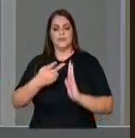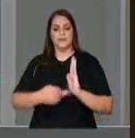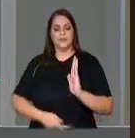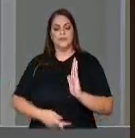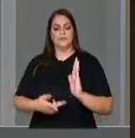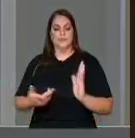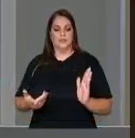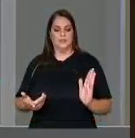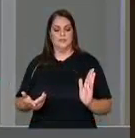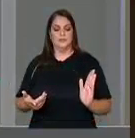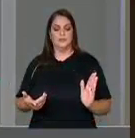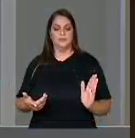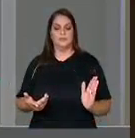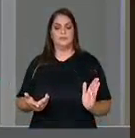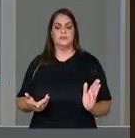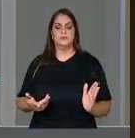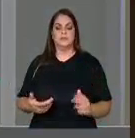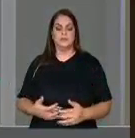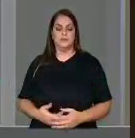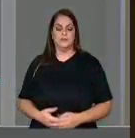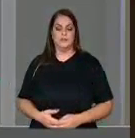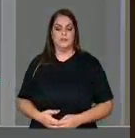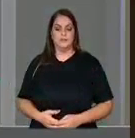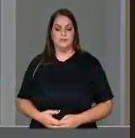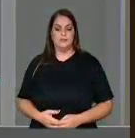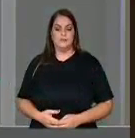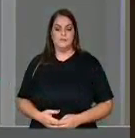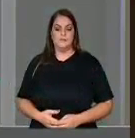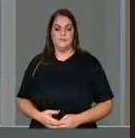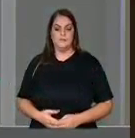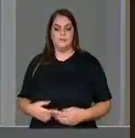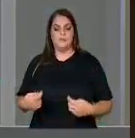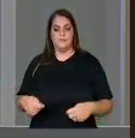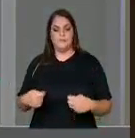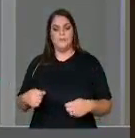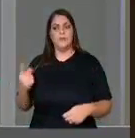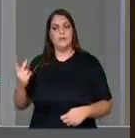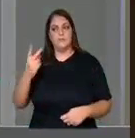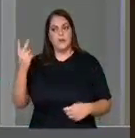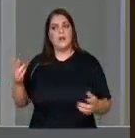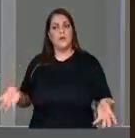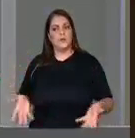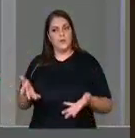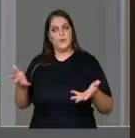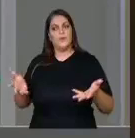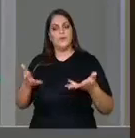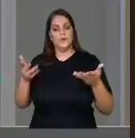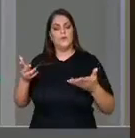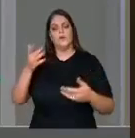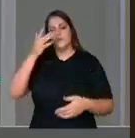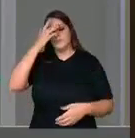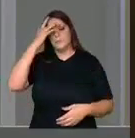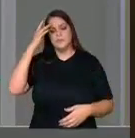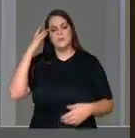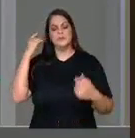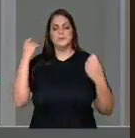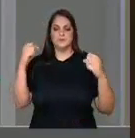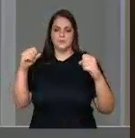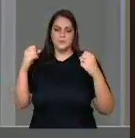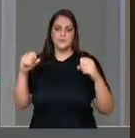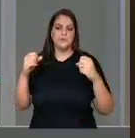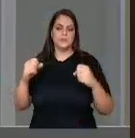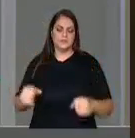com isso. Apresentamos projetos que valorizam o educador físico, o personal trainer.